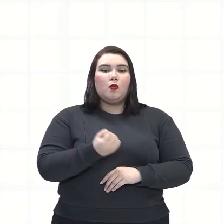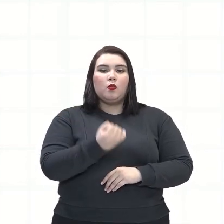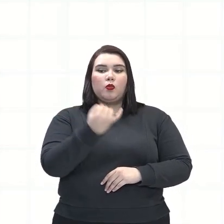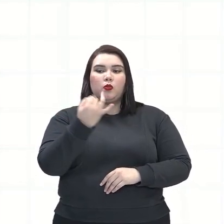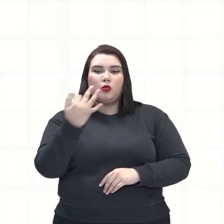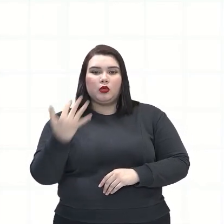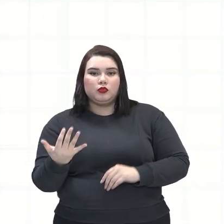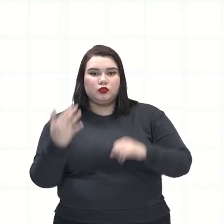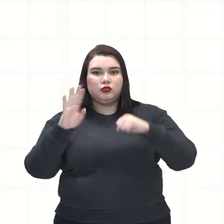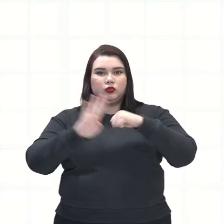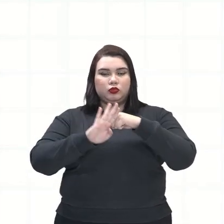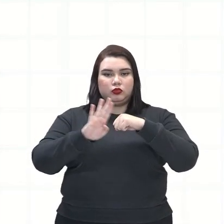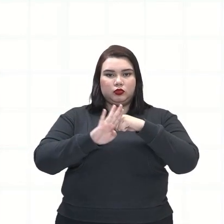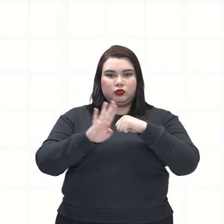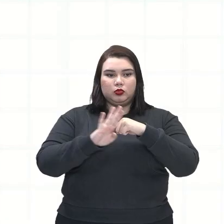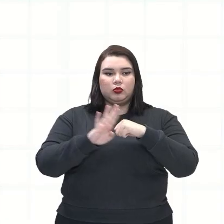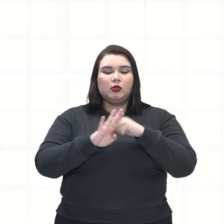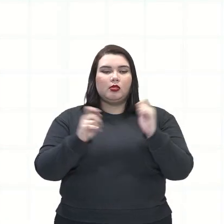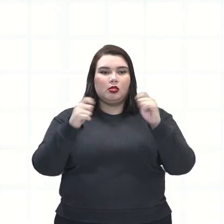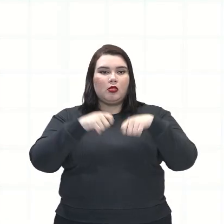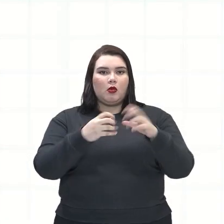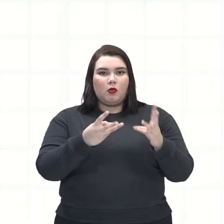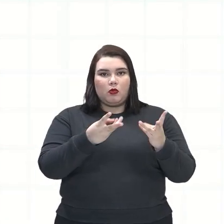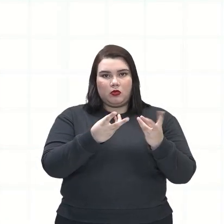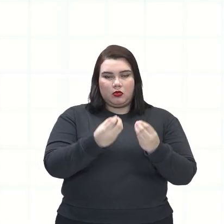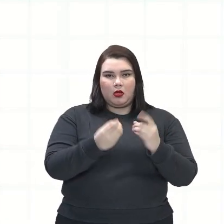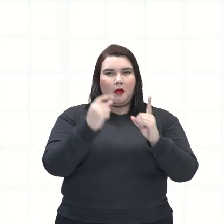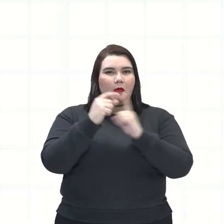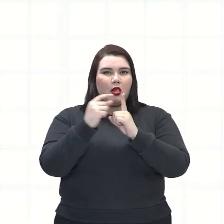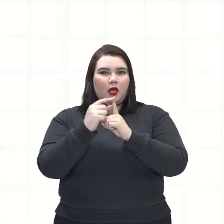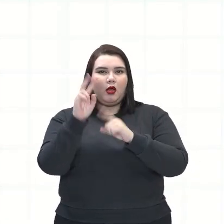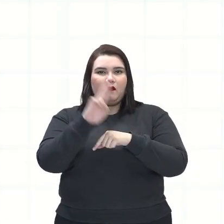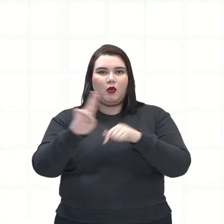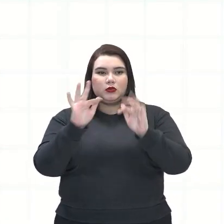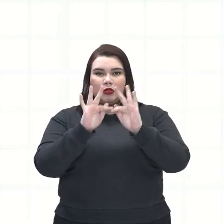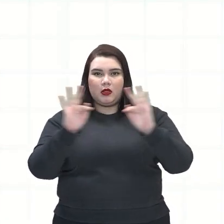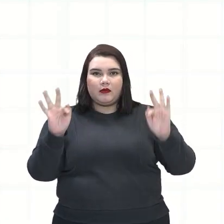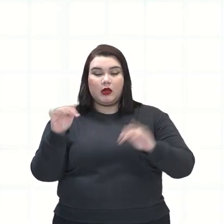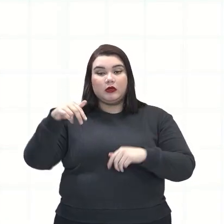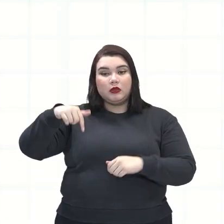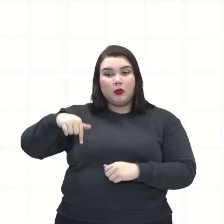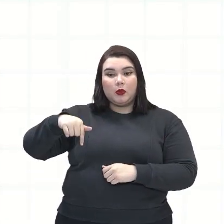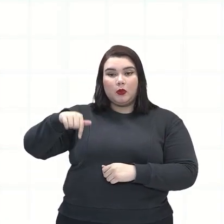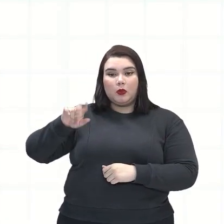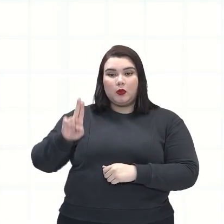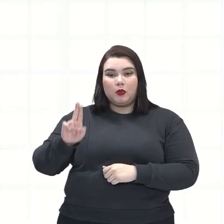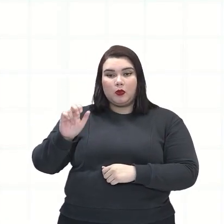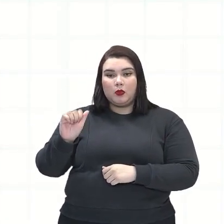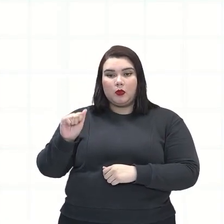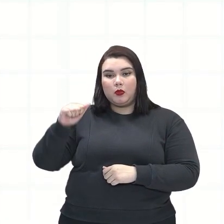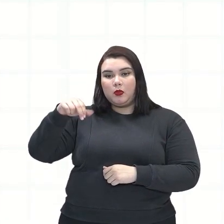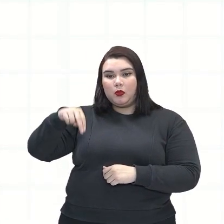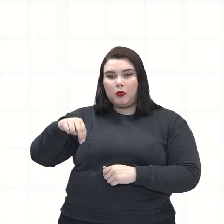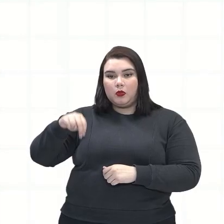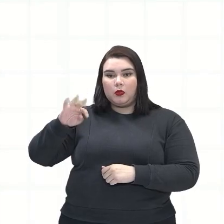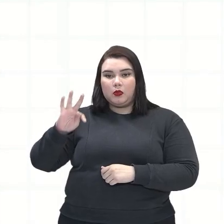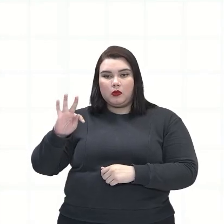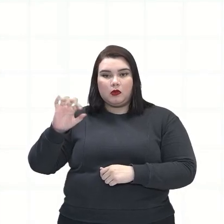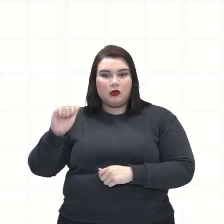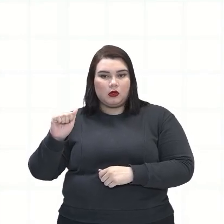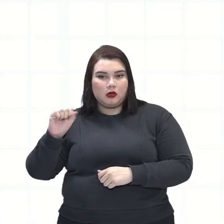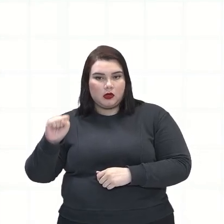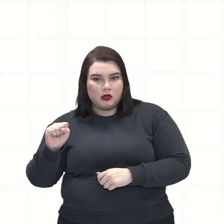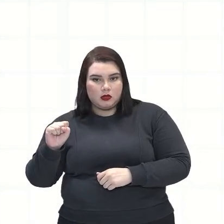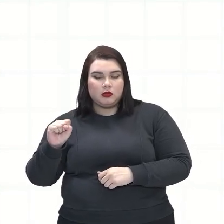para substantivos contáveis, né? Quantos ou quantas? Então, ela está querendo saber quantas canetas ele